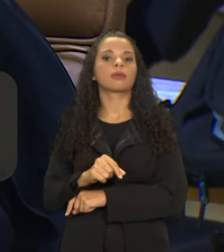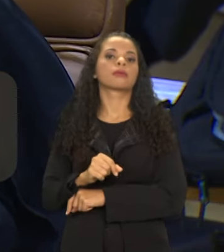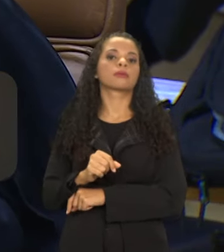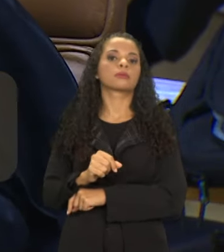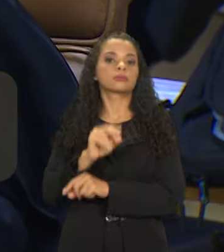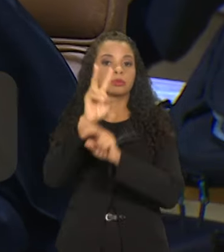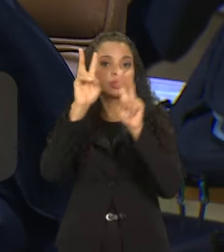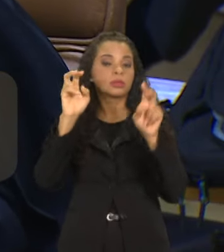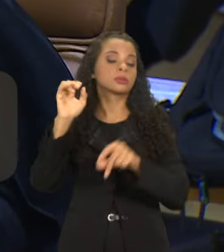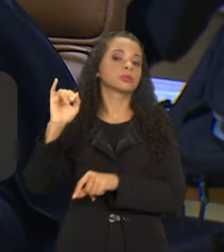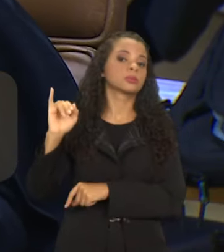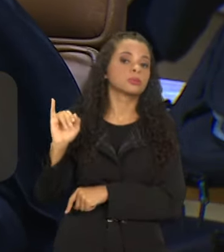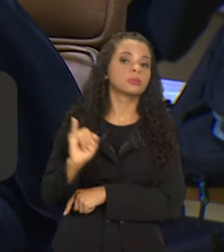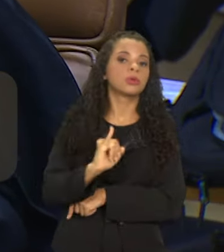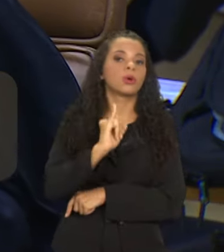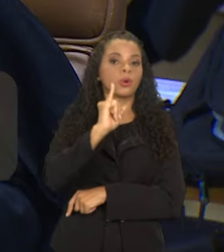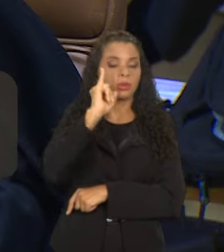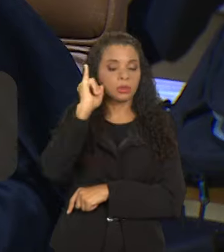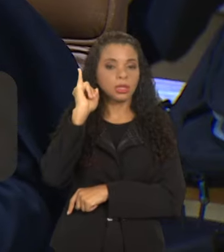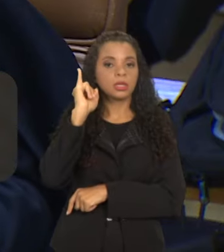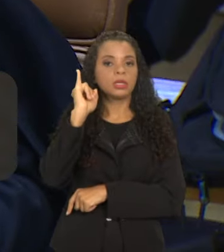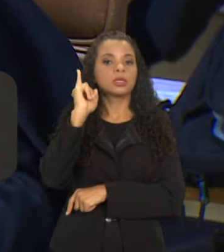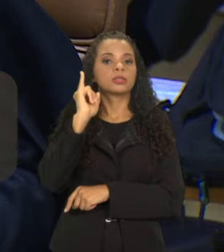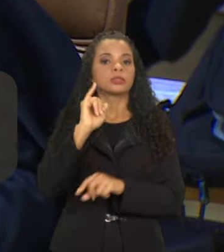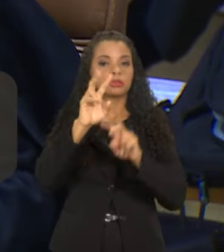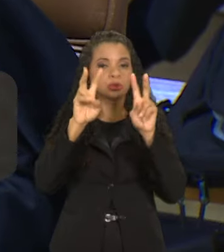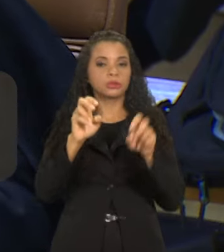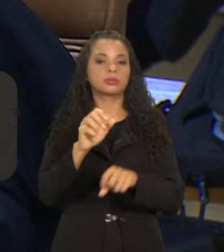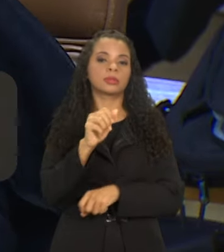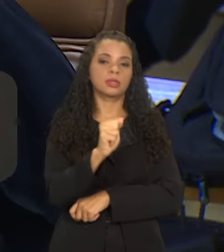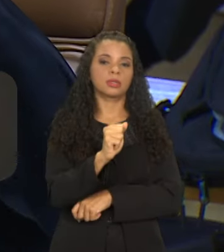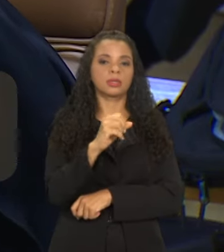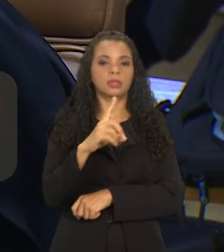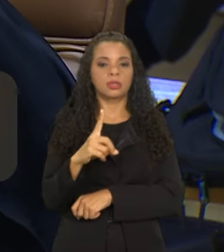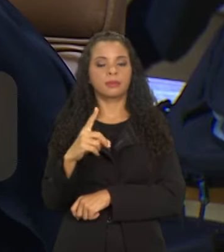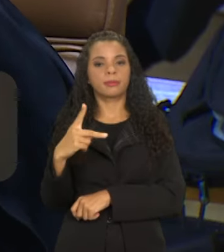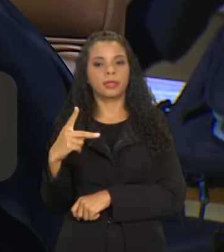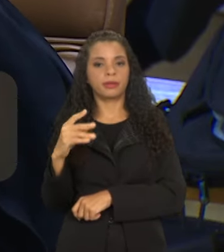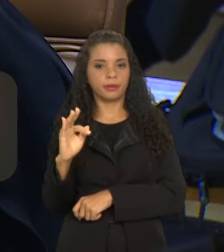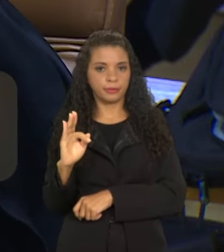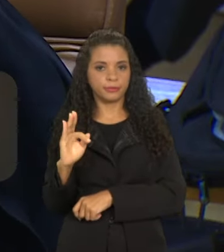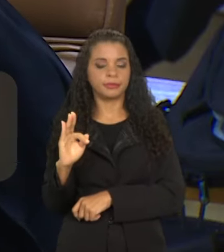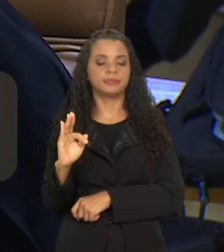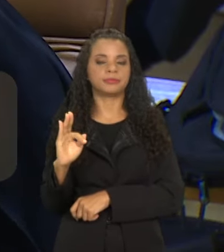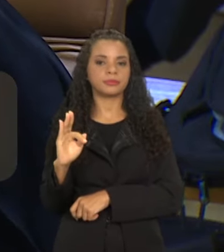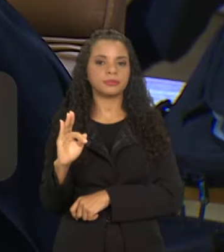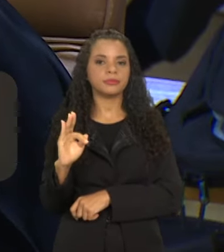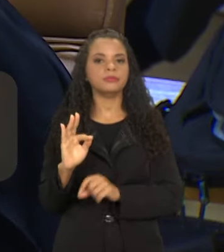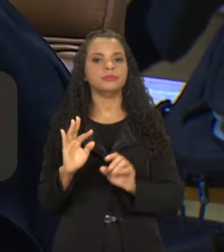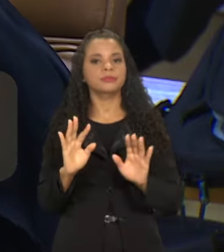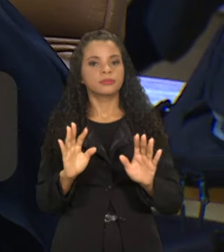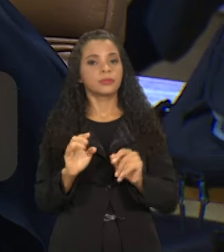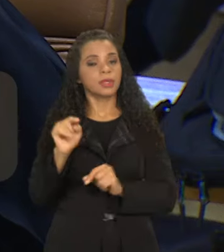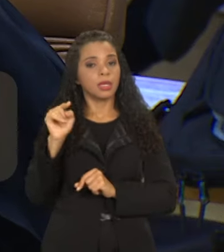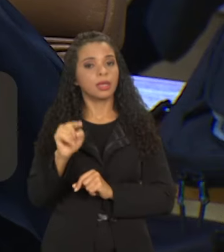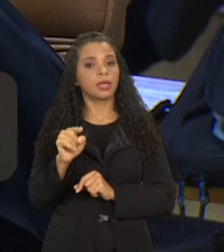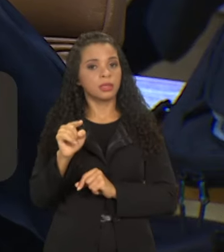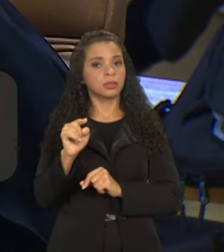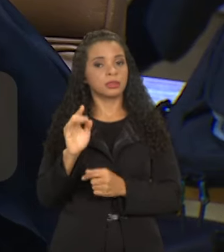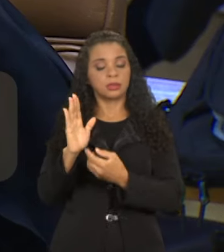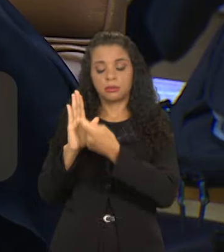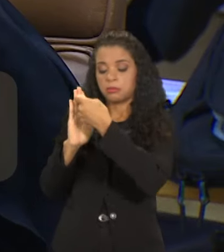de cabimento da ADPF. No que toca ao mérito, esta matéria foi examinada por